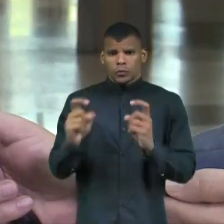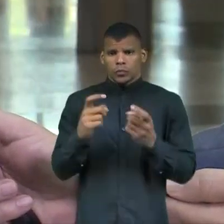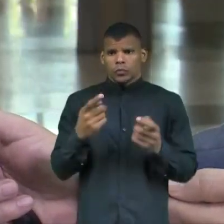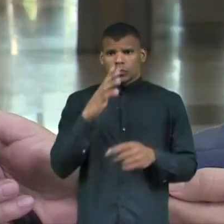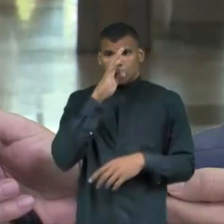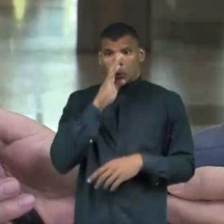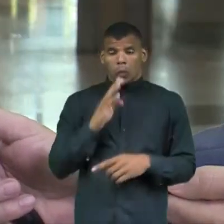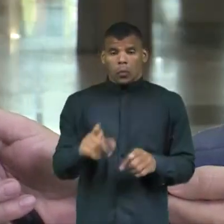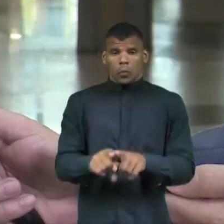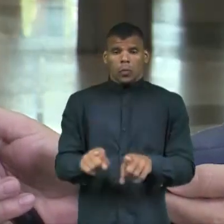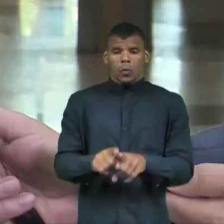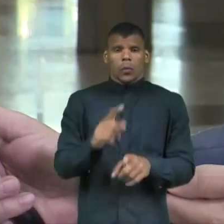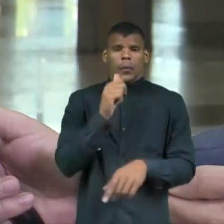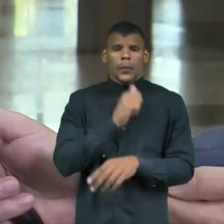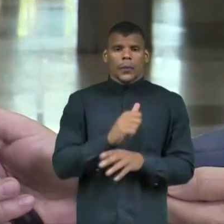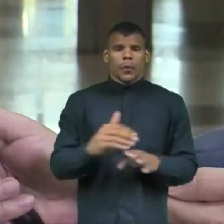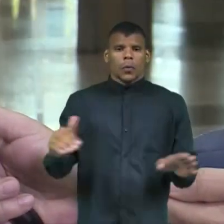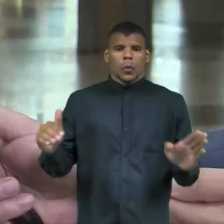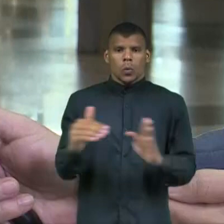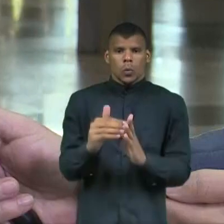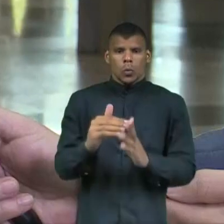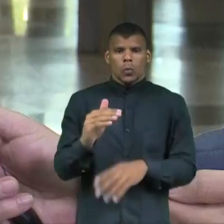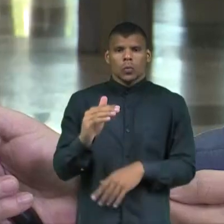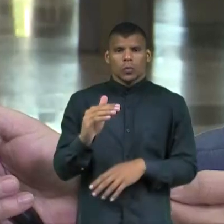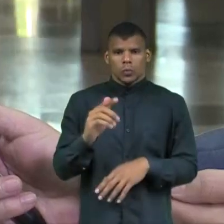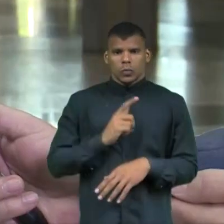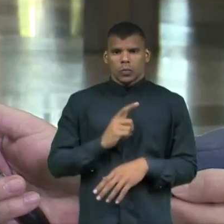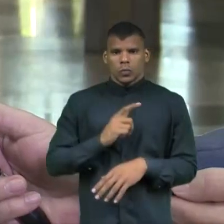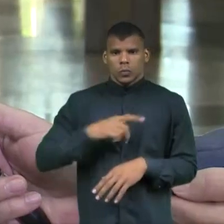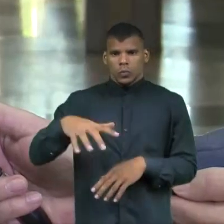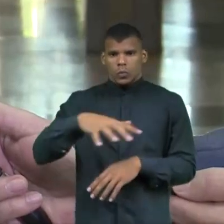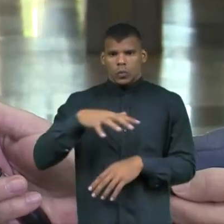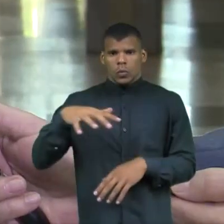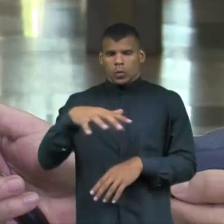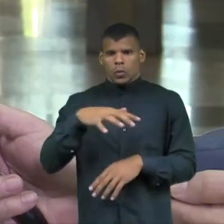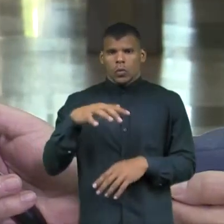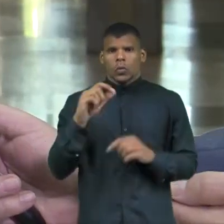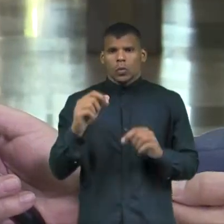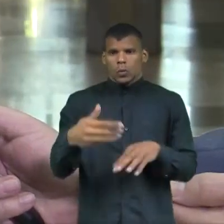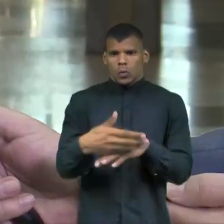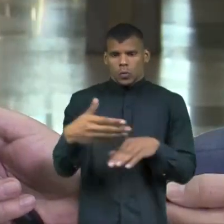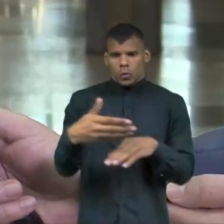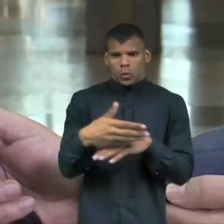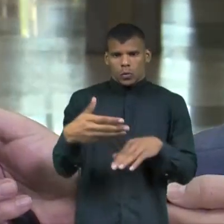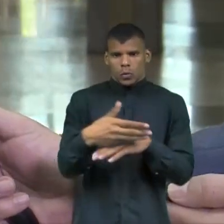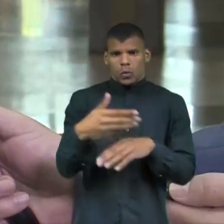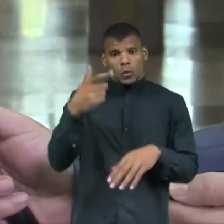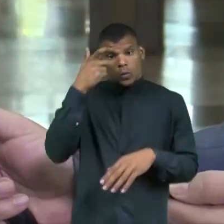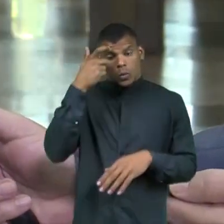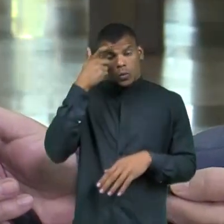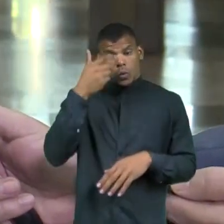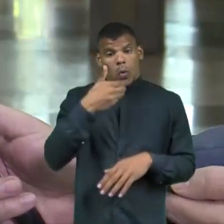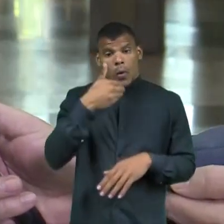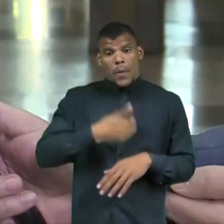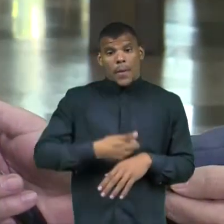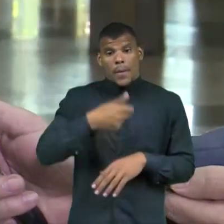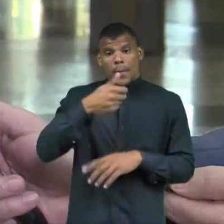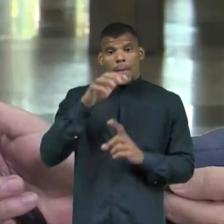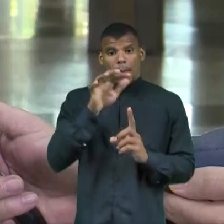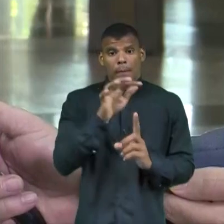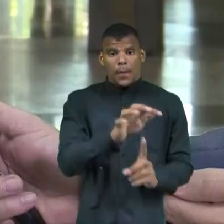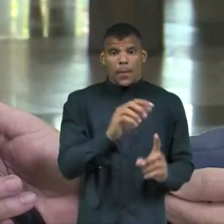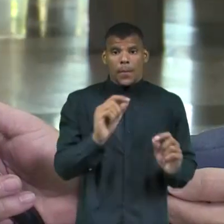que todas as mulheres, não só do Atlântico, mas de toda a região, se possível, participem para poder entender melhor, para ser influenciada a